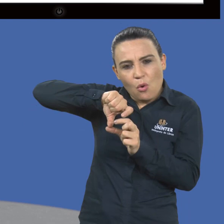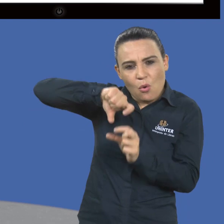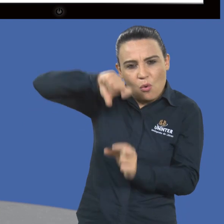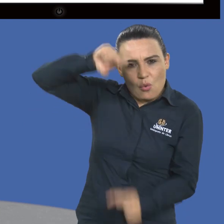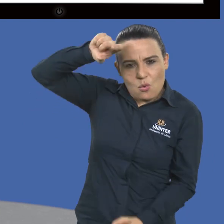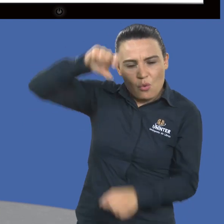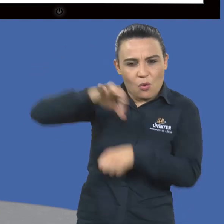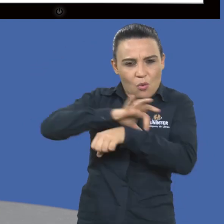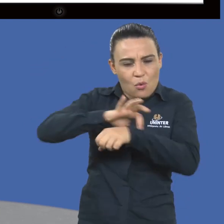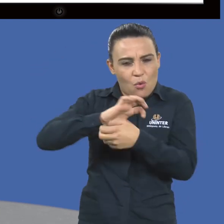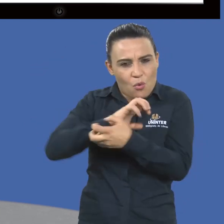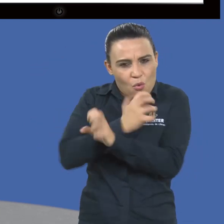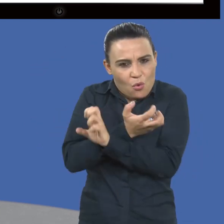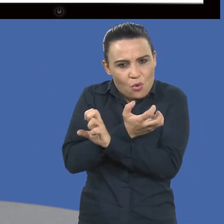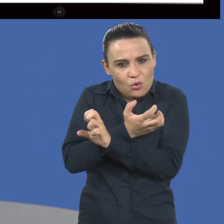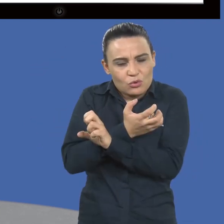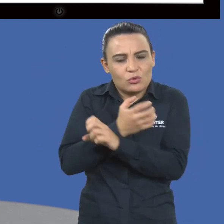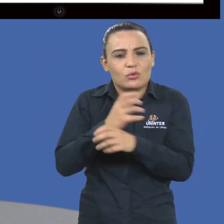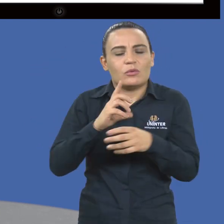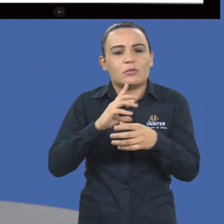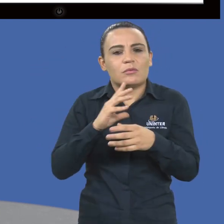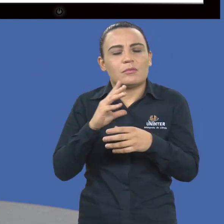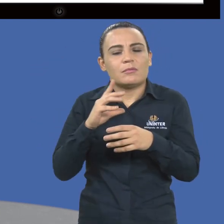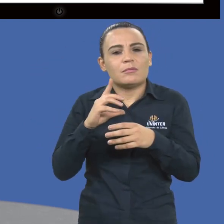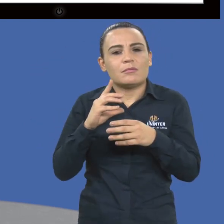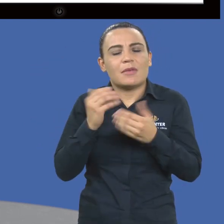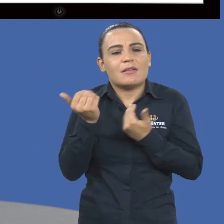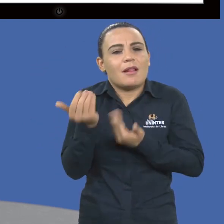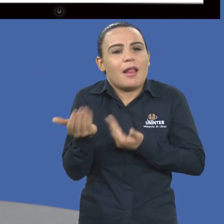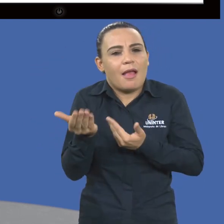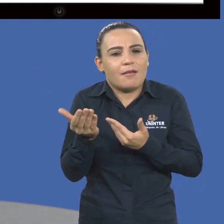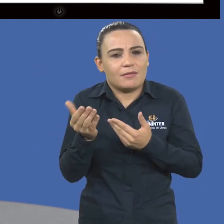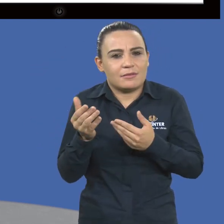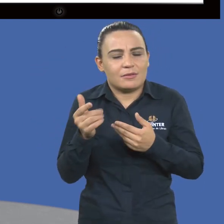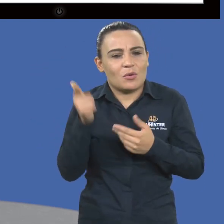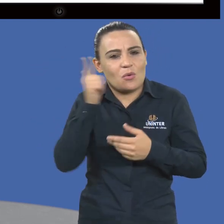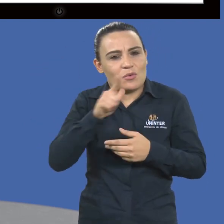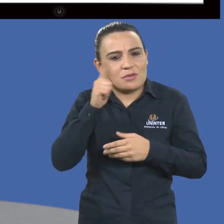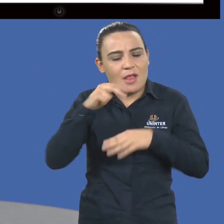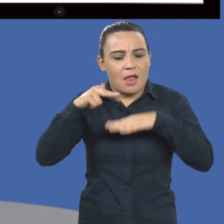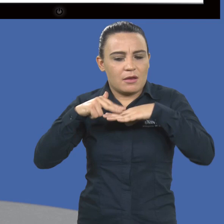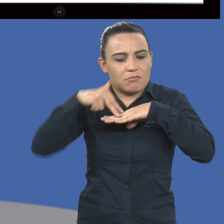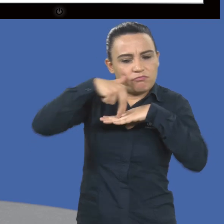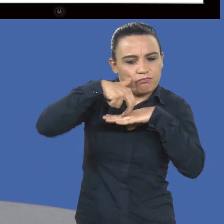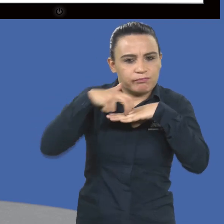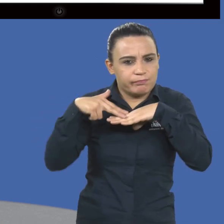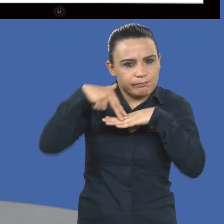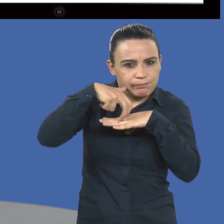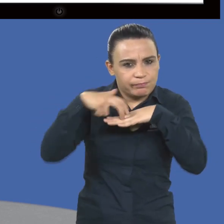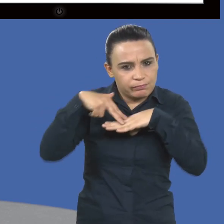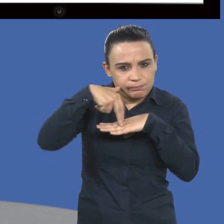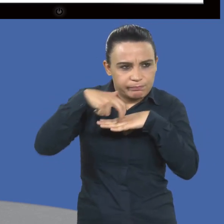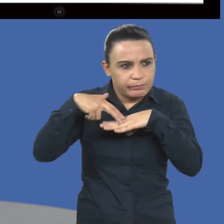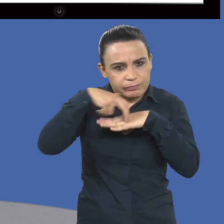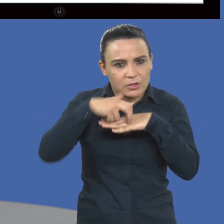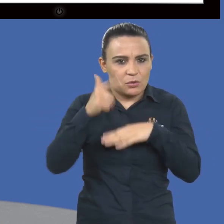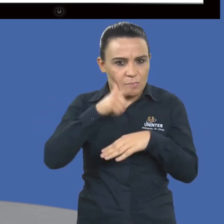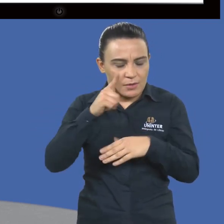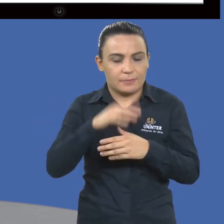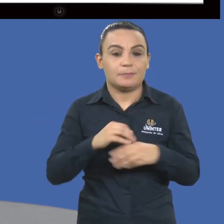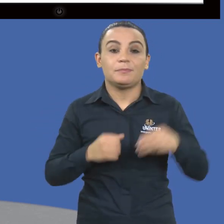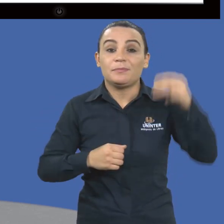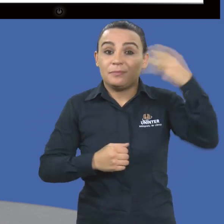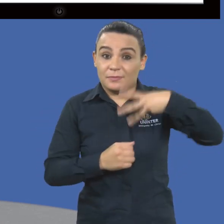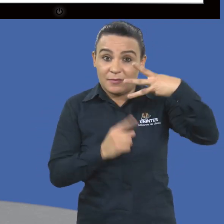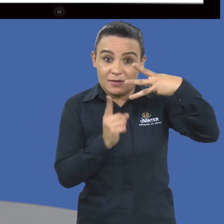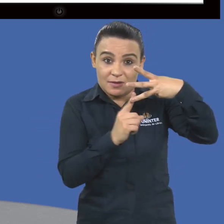no recém-nato. Um outro sinal que a gente consegue detectar muito bem